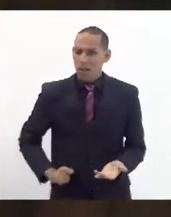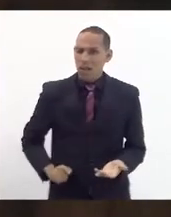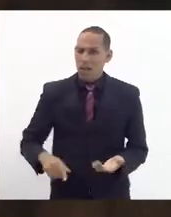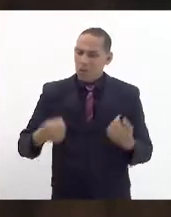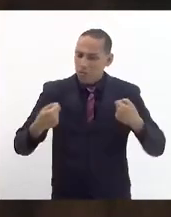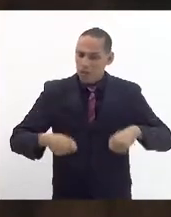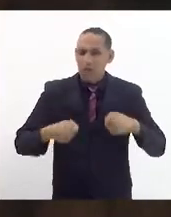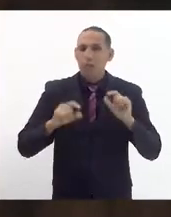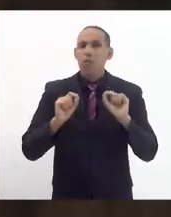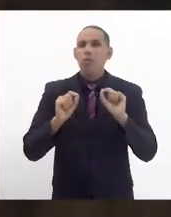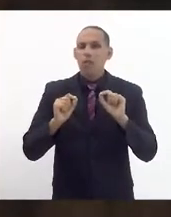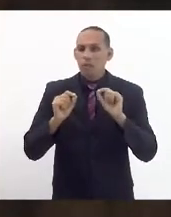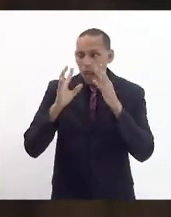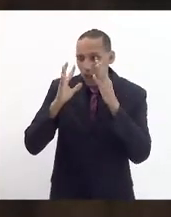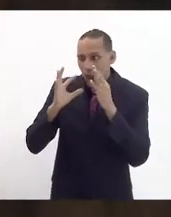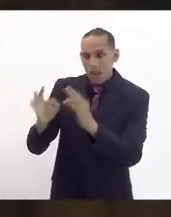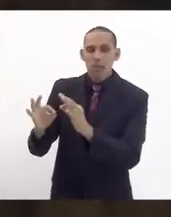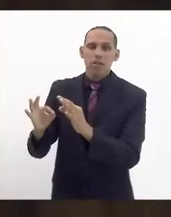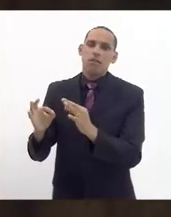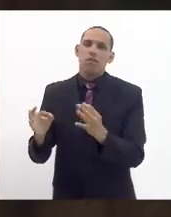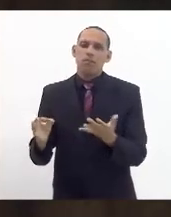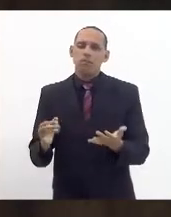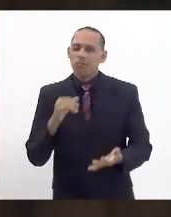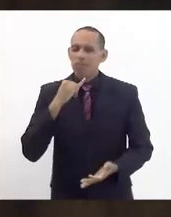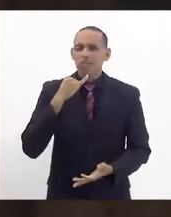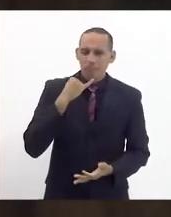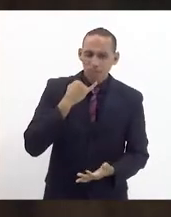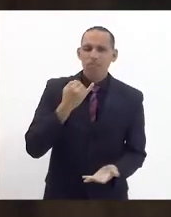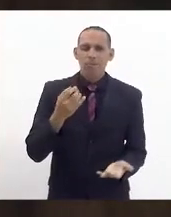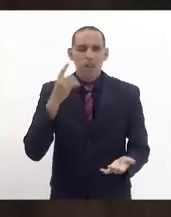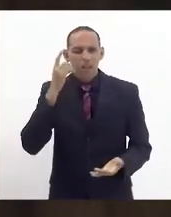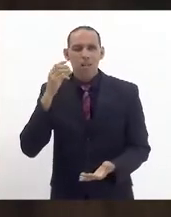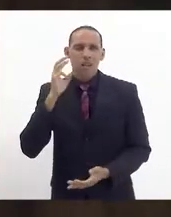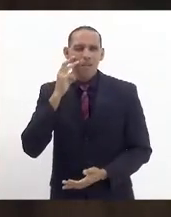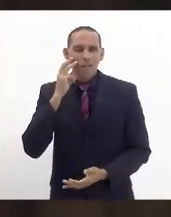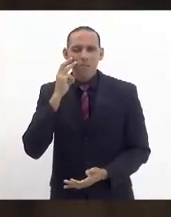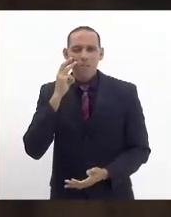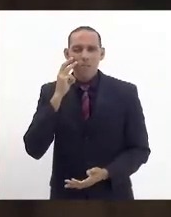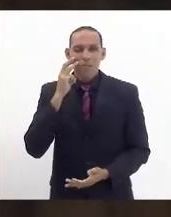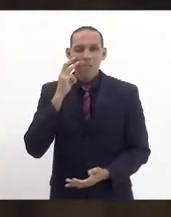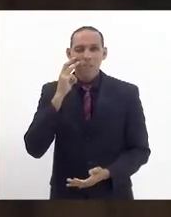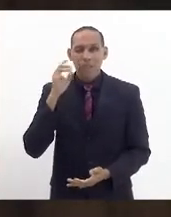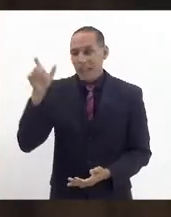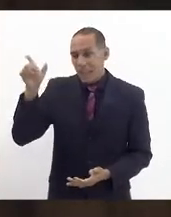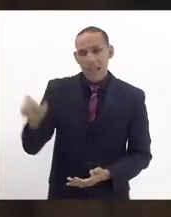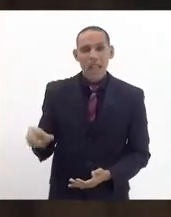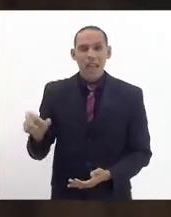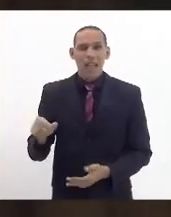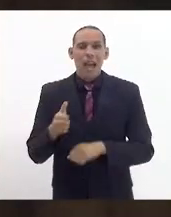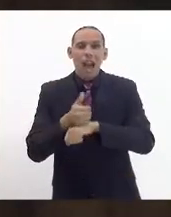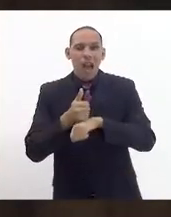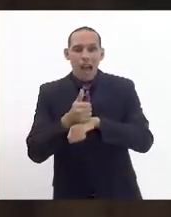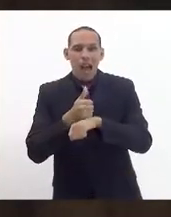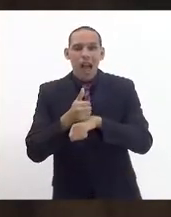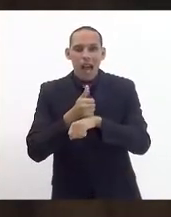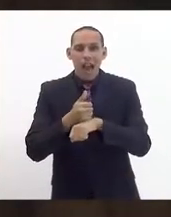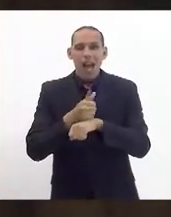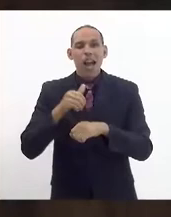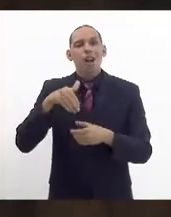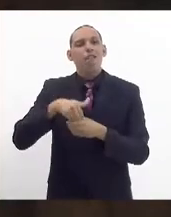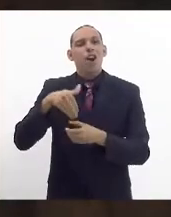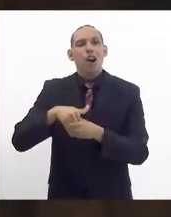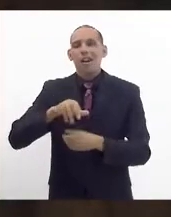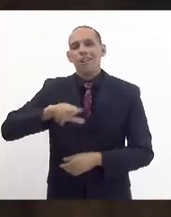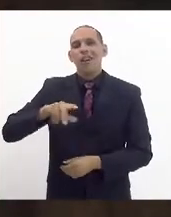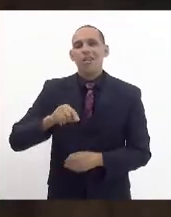a atenção. Infelizmente, senhor deputado Valdec, é um cargo indicado. Não é um cargo, aliás, é um cargo votado e